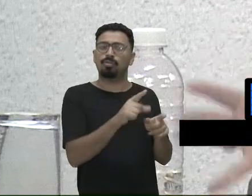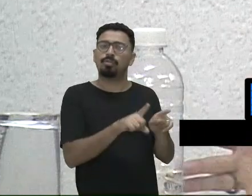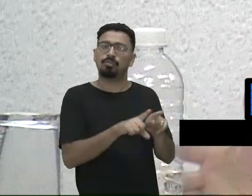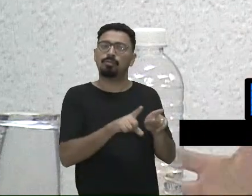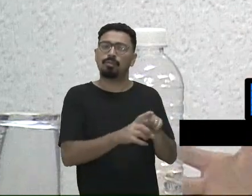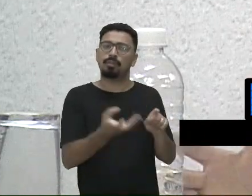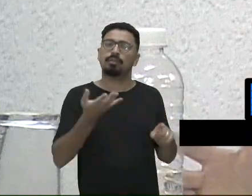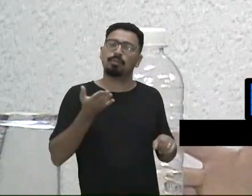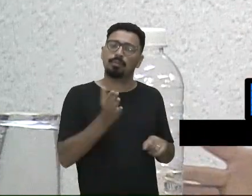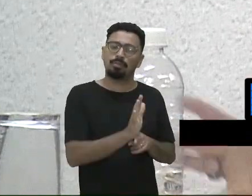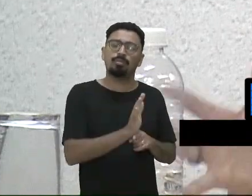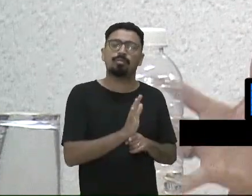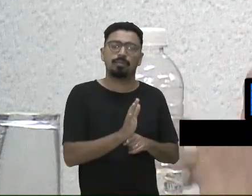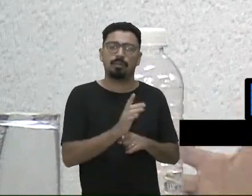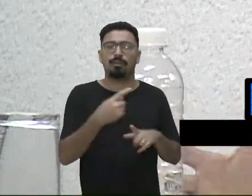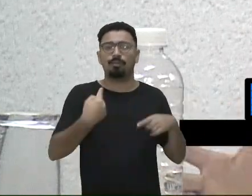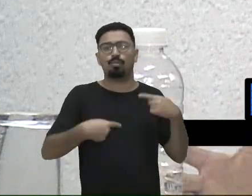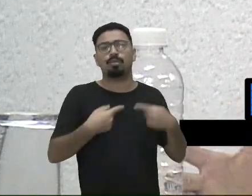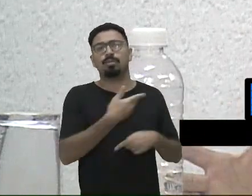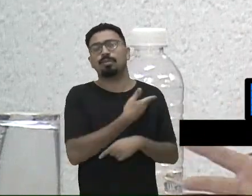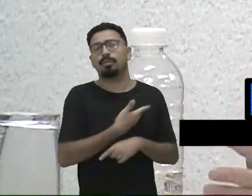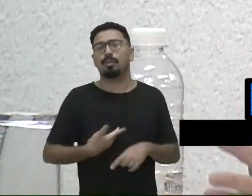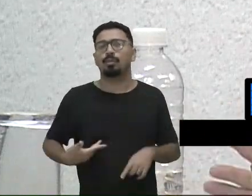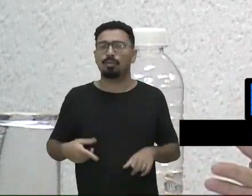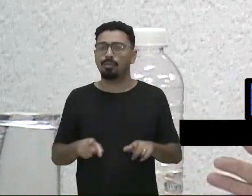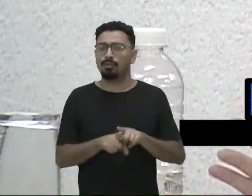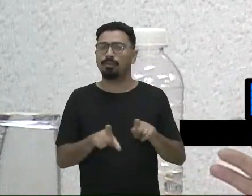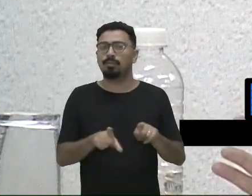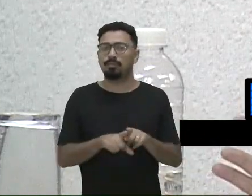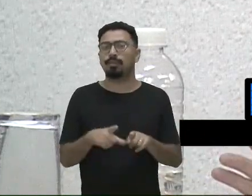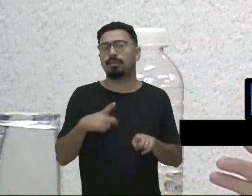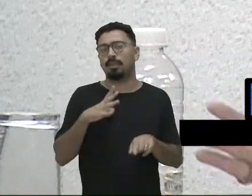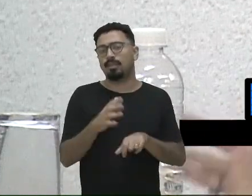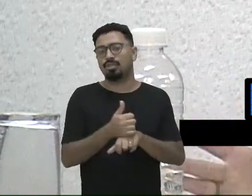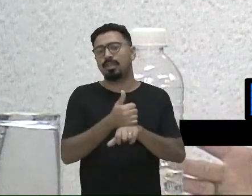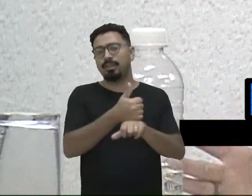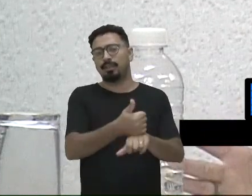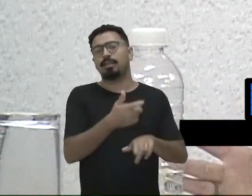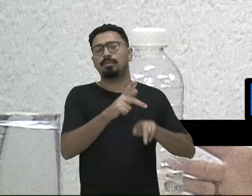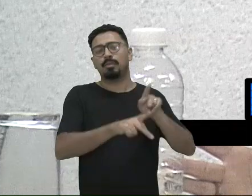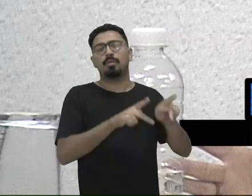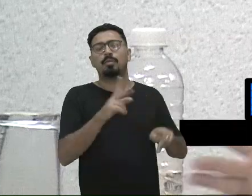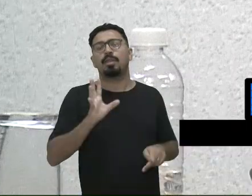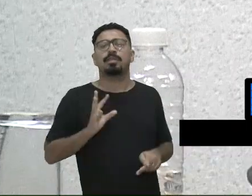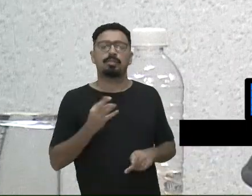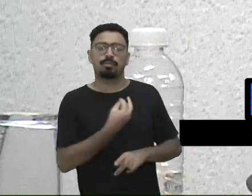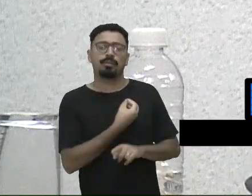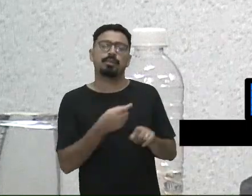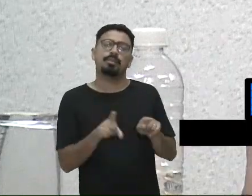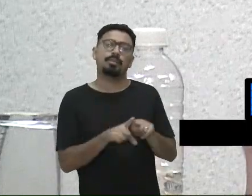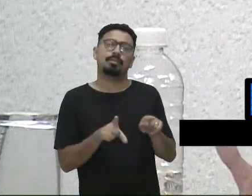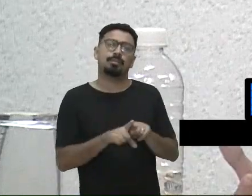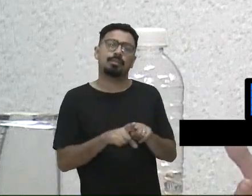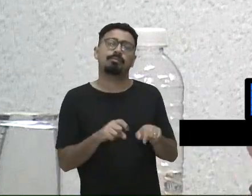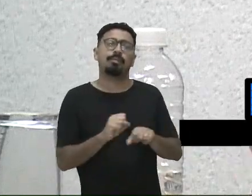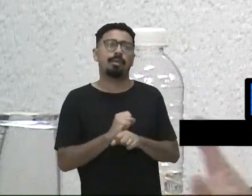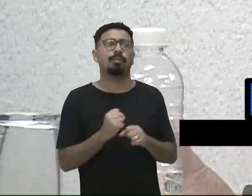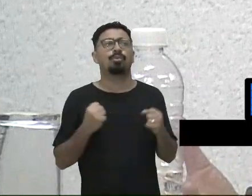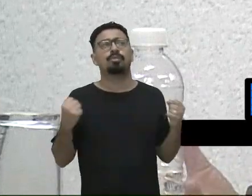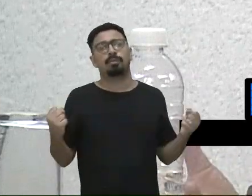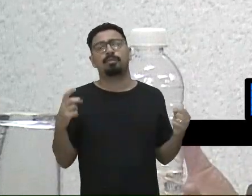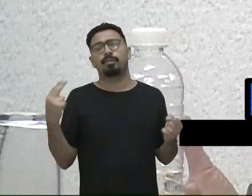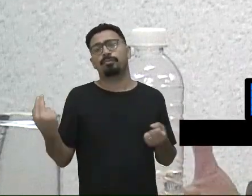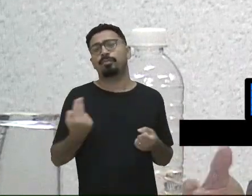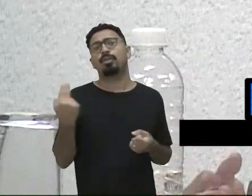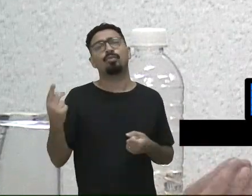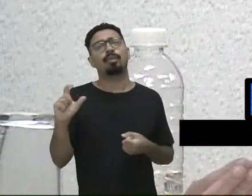para contribuir com políticas públicas, para levar dignidade para a população trans. Porque não é possível que uma